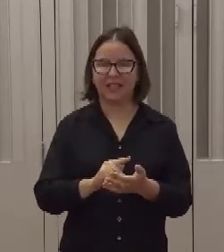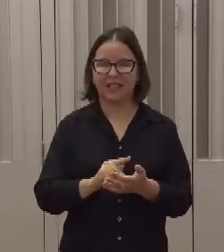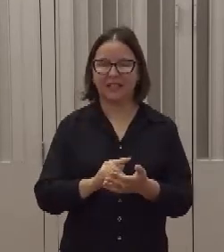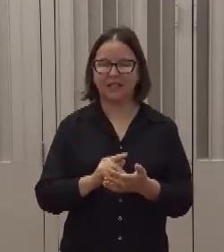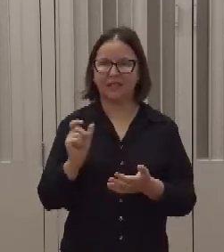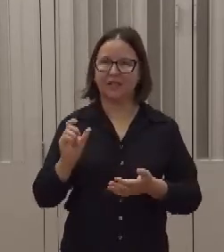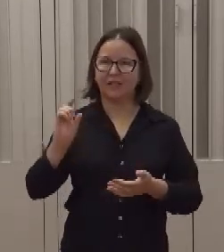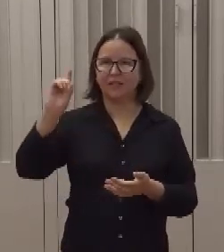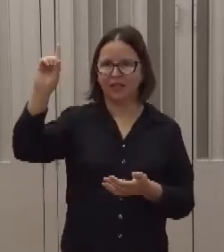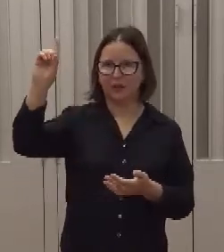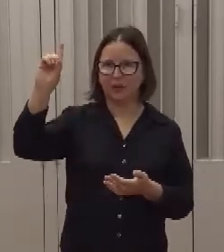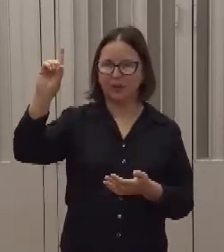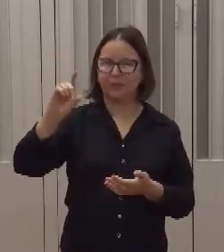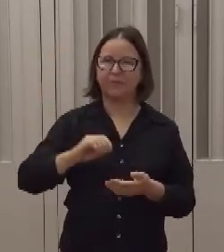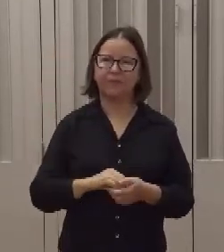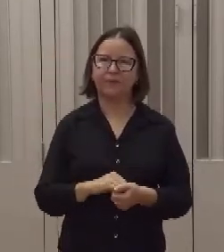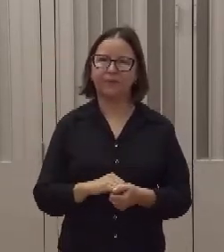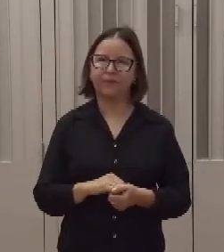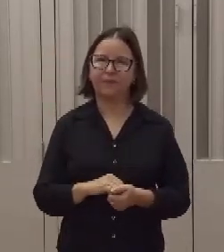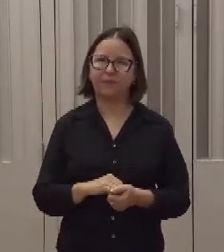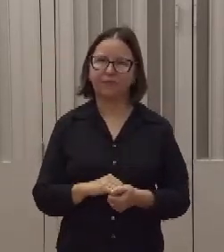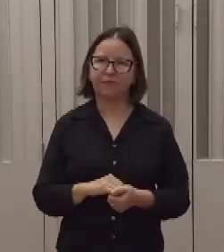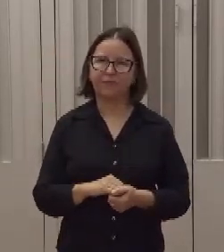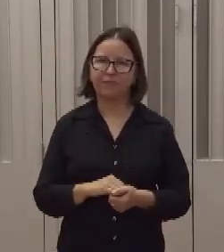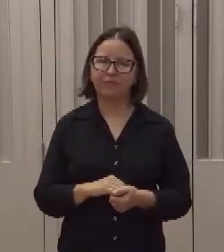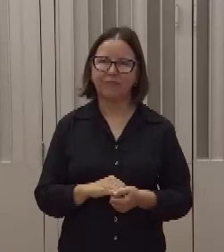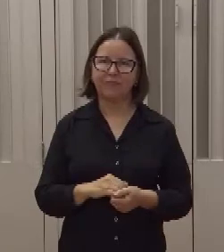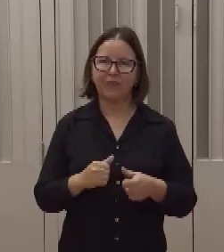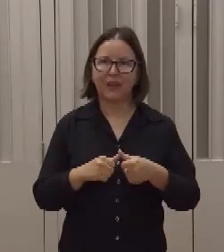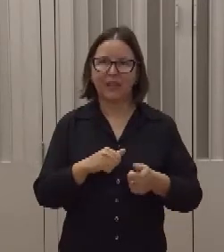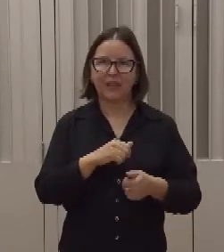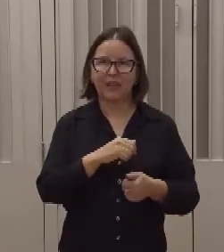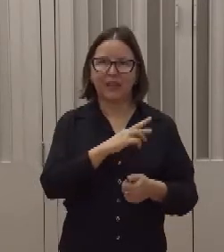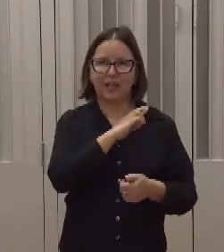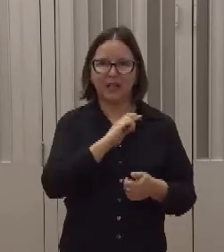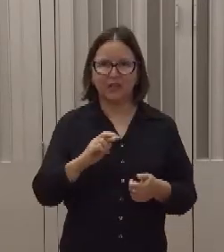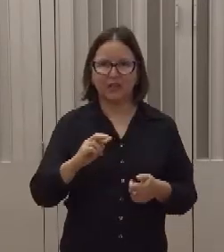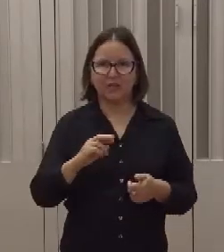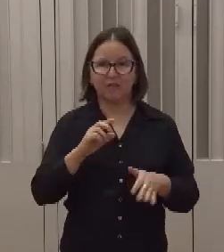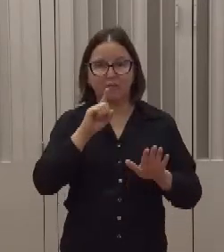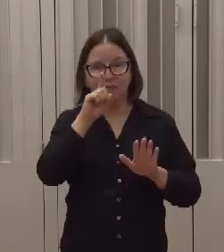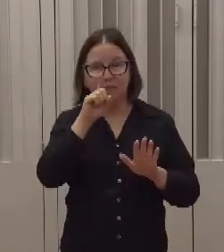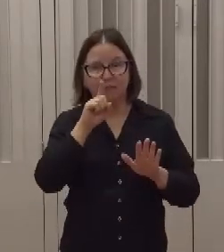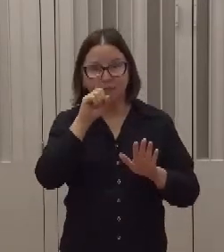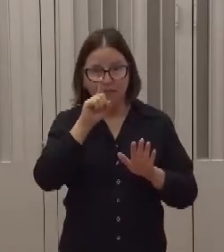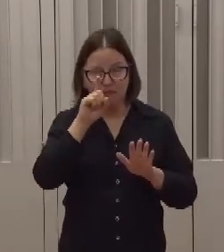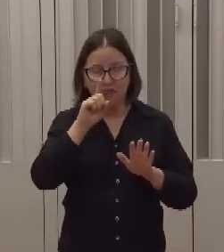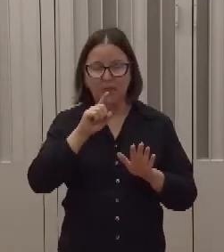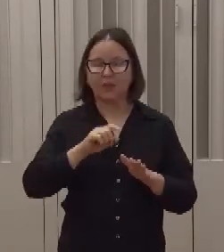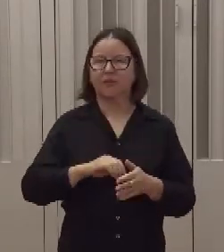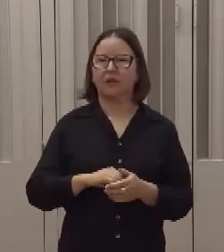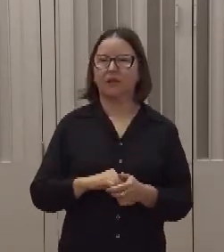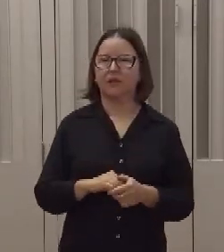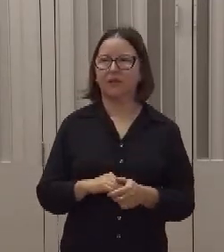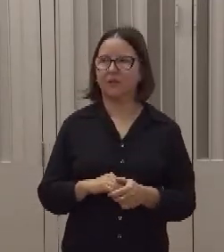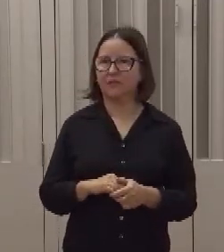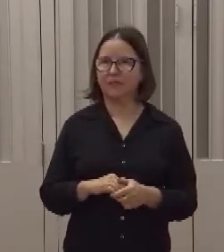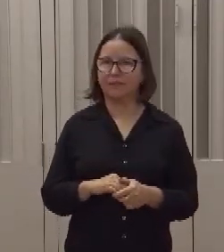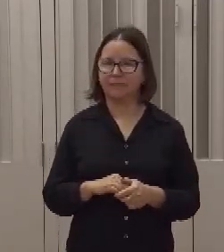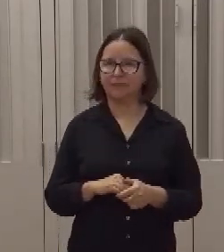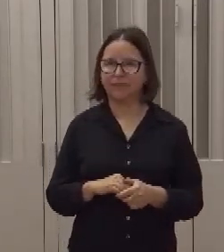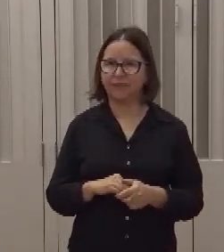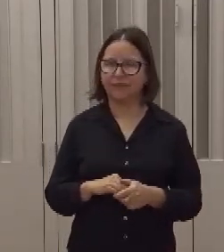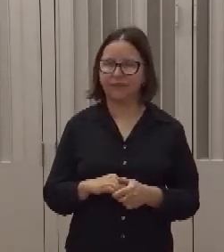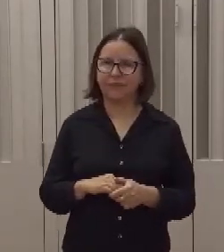Tudo se torna subjetivo. O gnosticismo moderno é muito mais perigoso, meus irmãos, do que o gnosticismo que